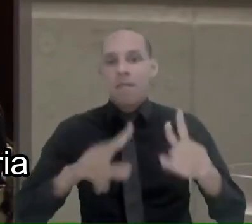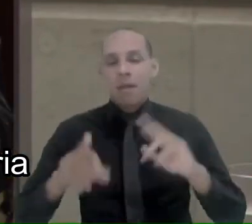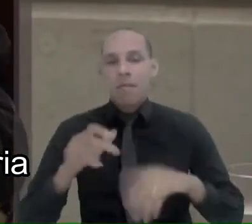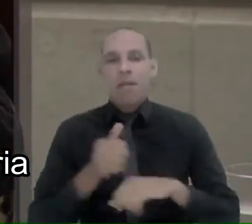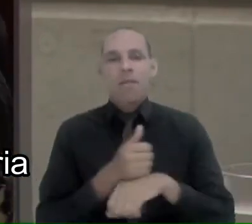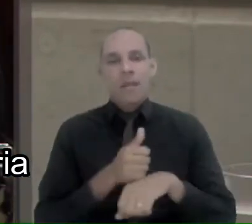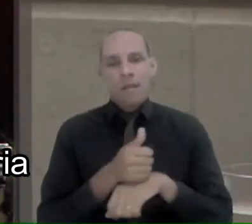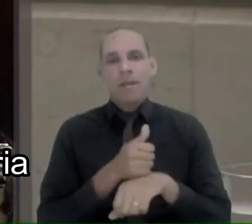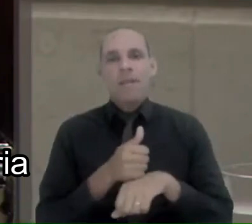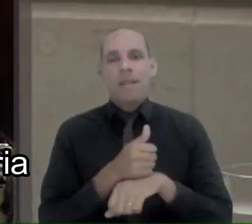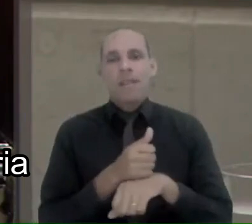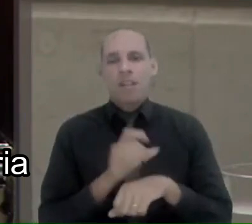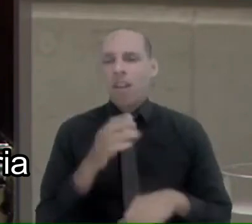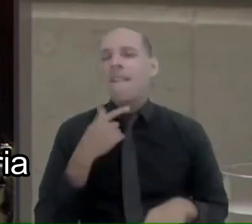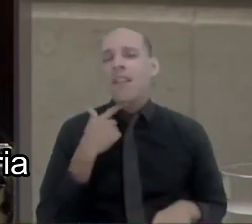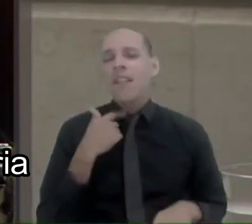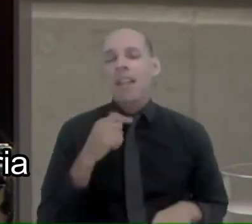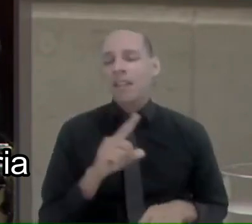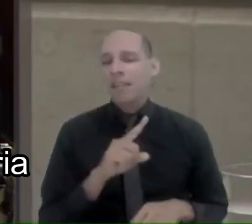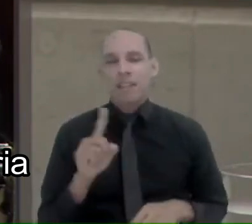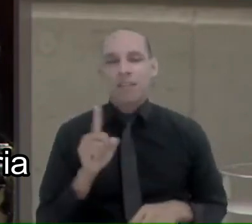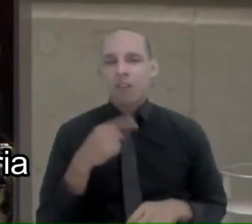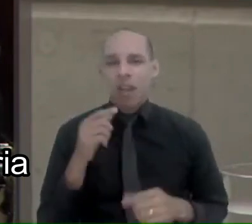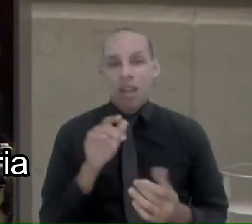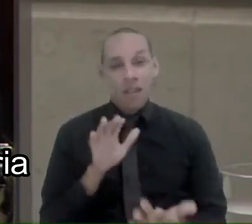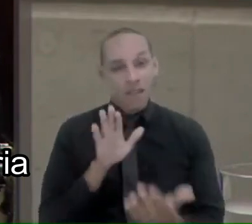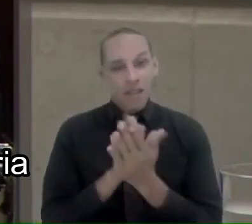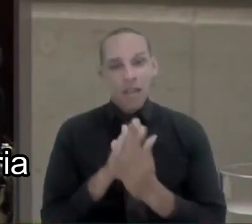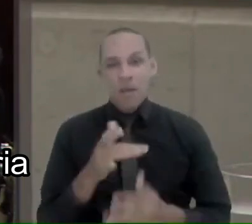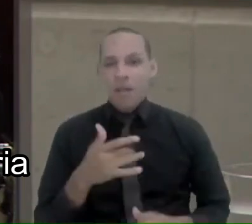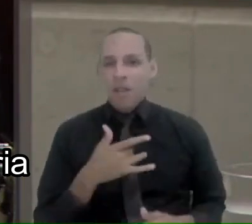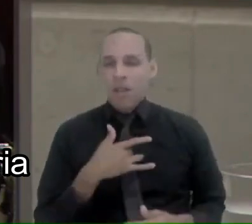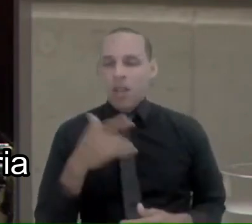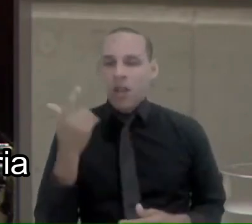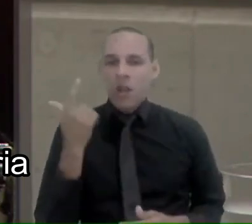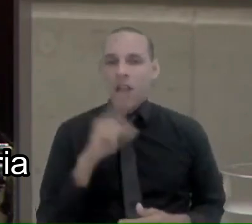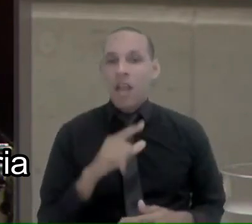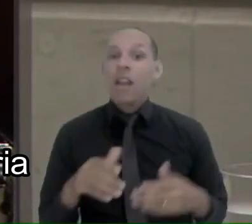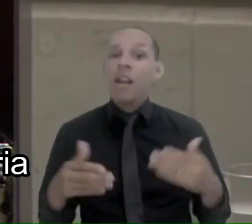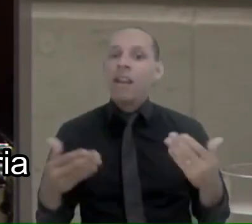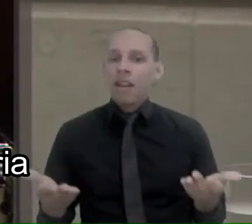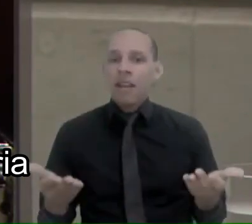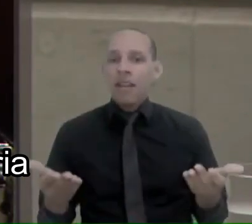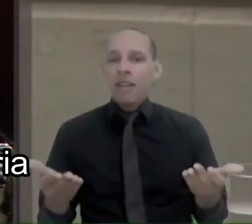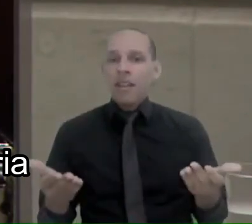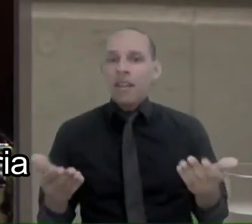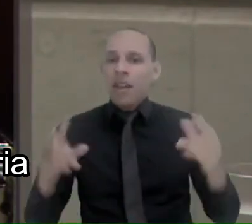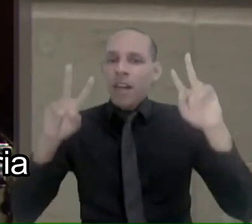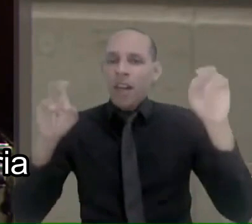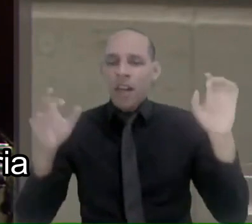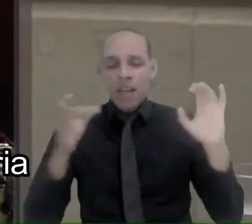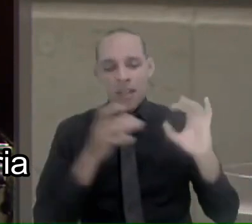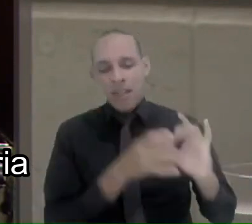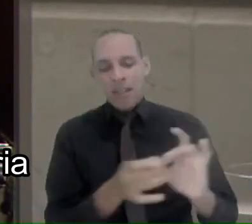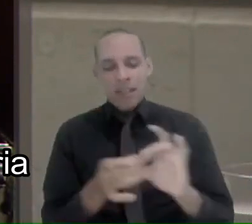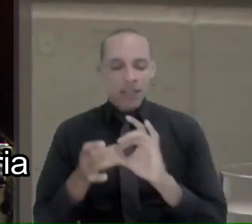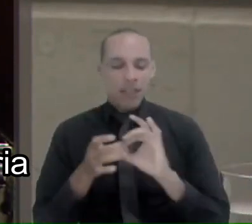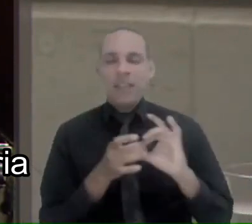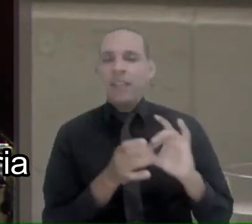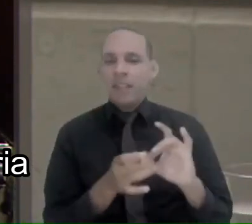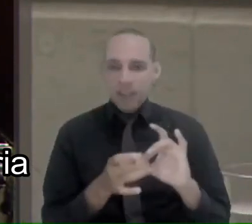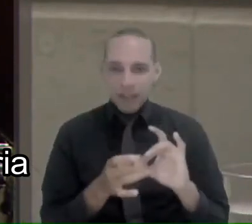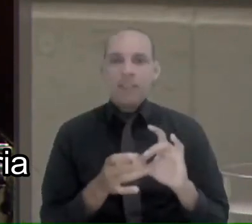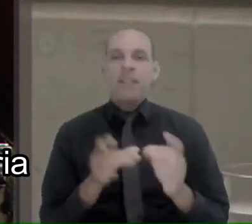ser interdisciplinar, a gente só vai enfrentar a tuberculose quando esse assunto realmente unir todas